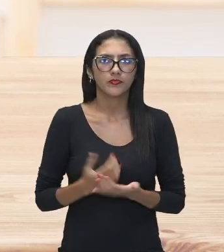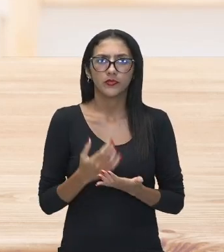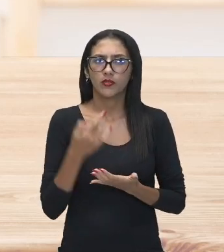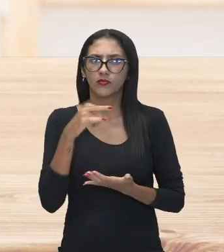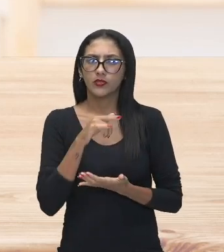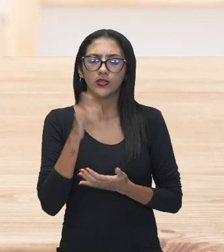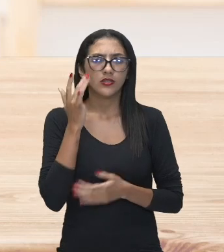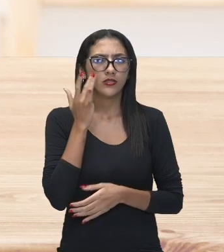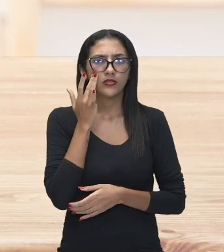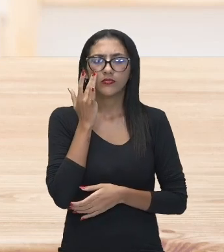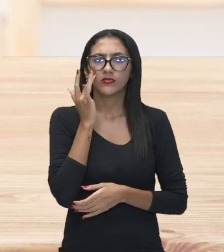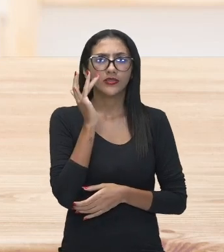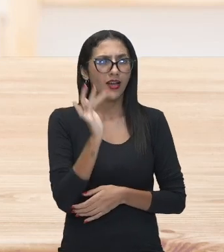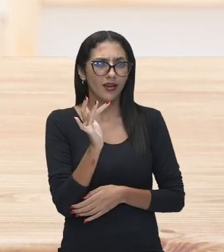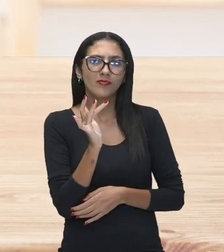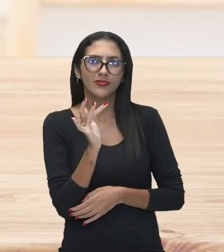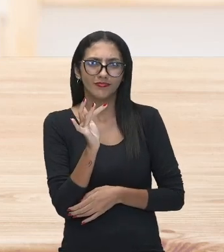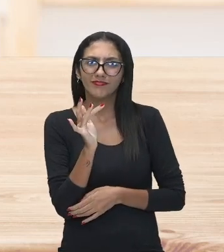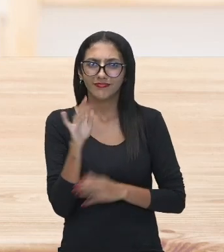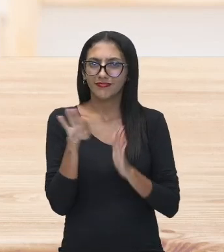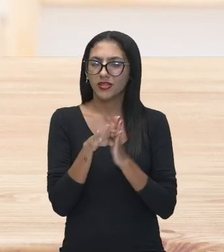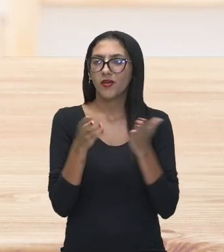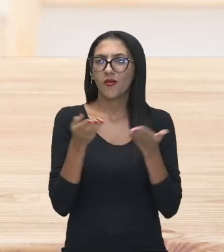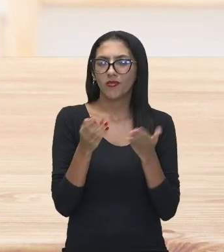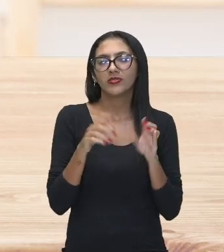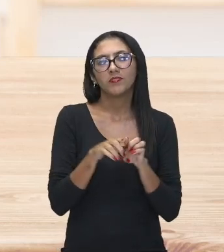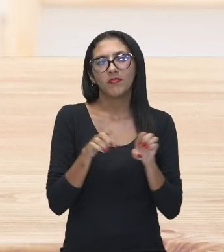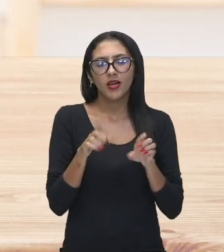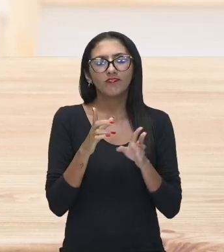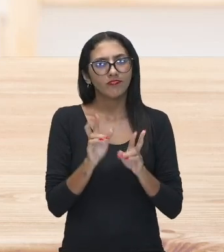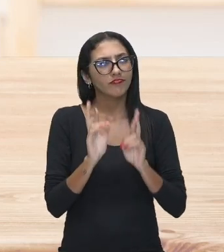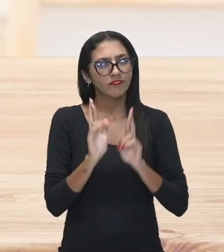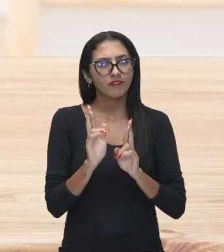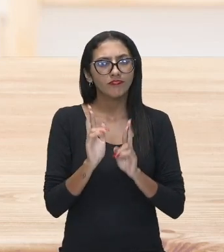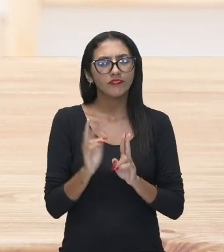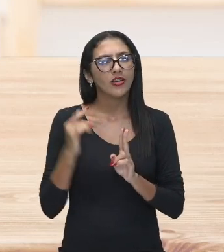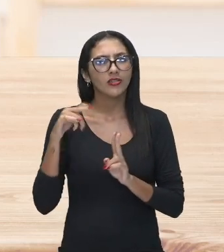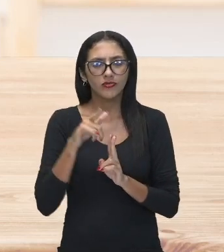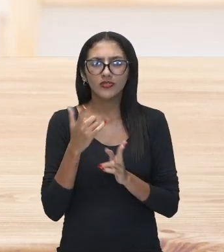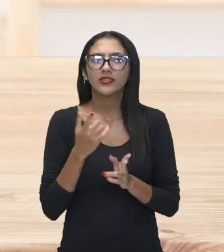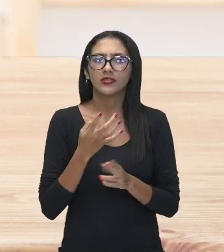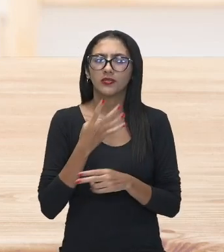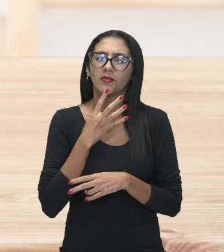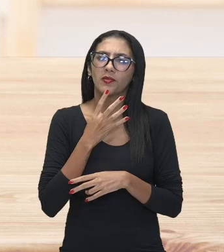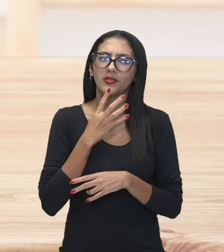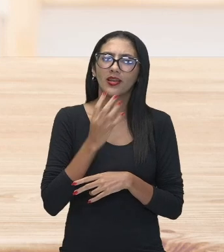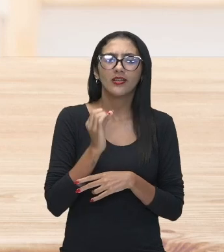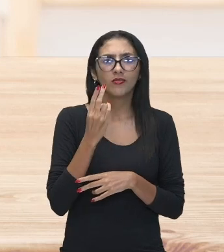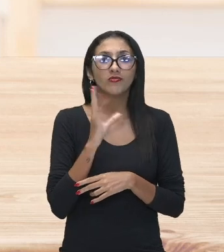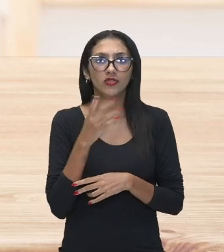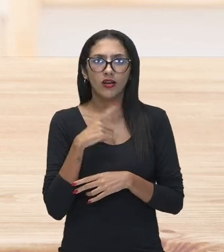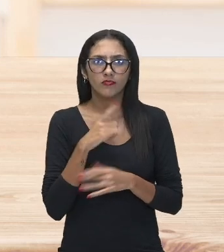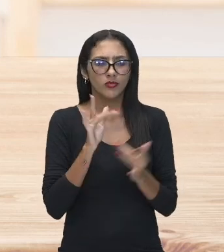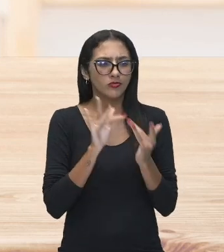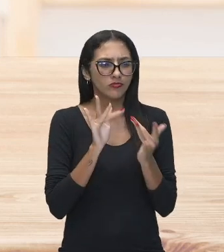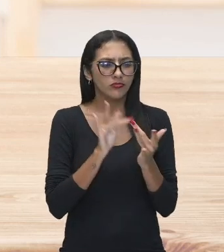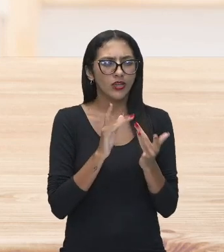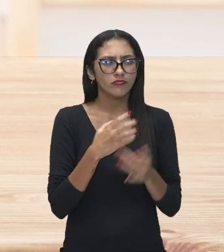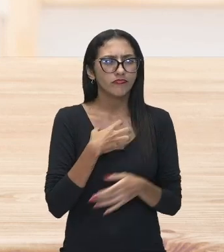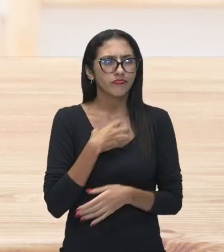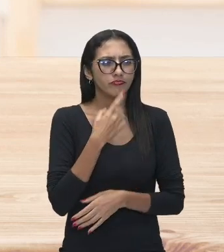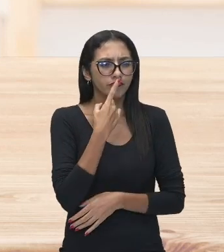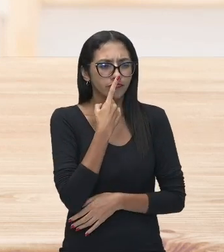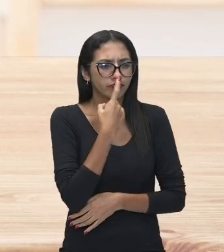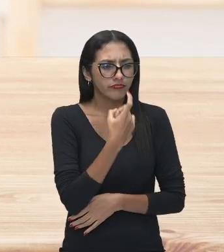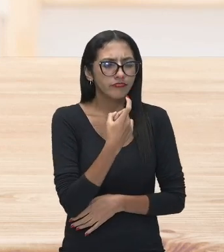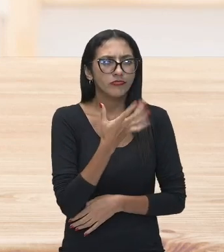não sabia até então, mas com certeza todos vocês já devem ter entrado em contato com algum